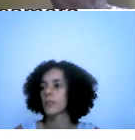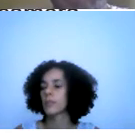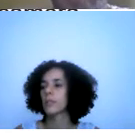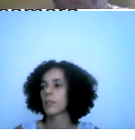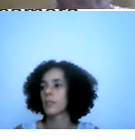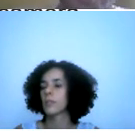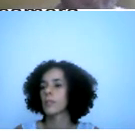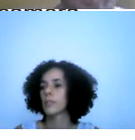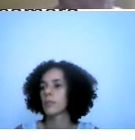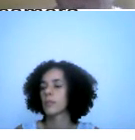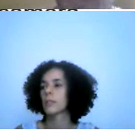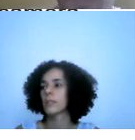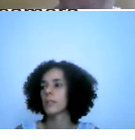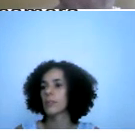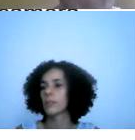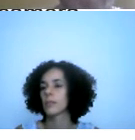sertão pernambucano.